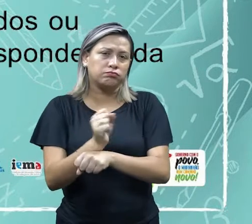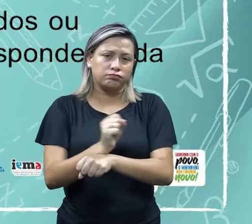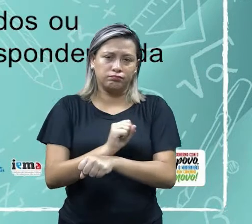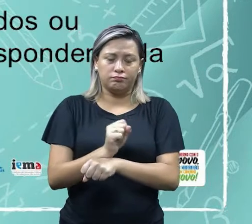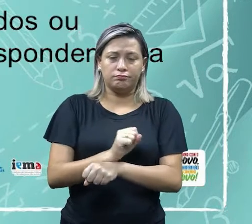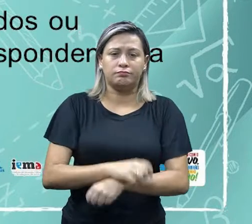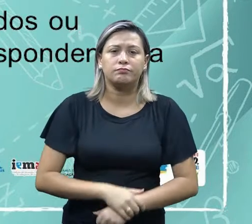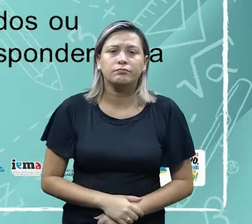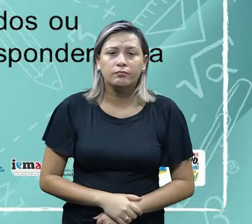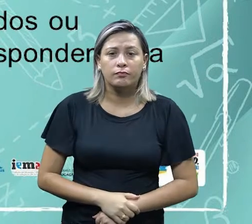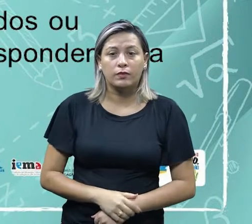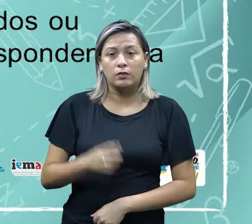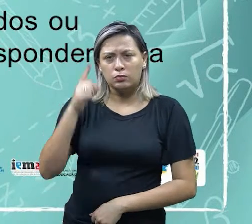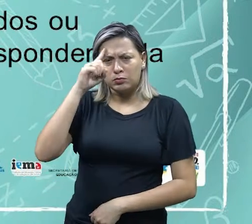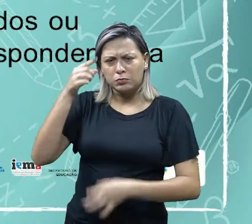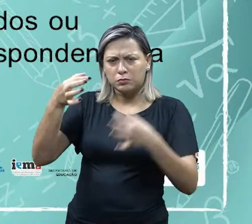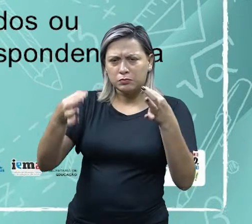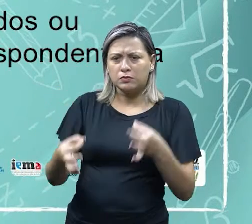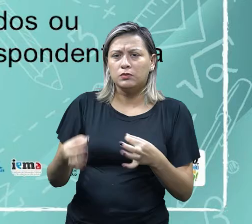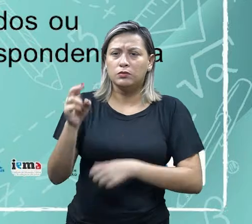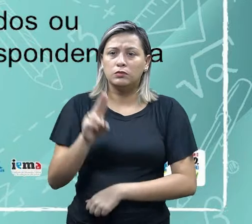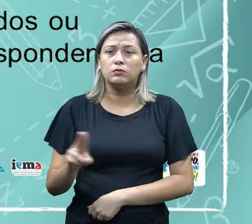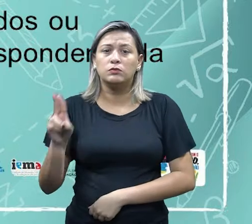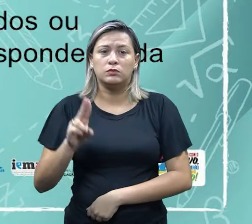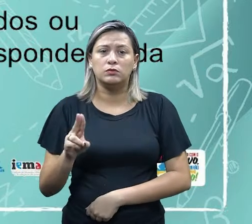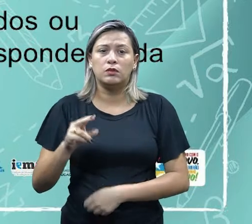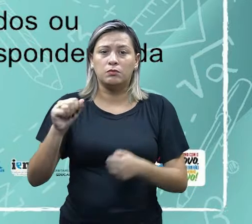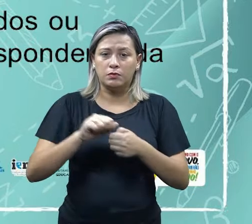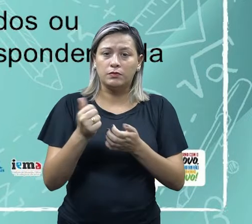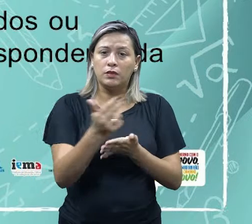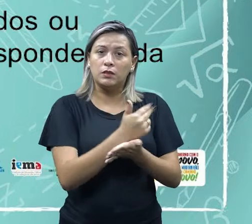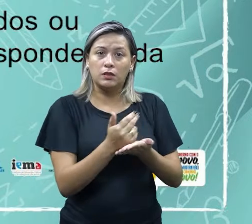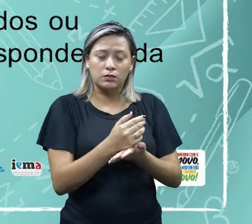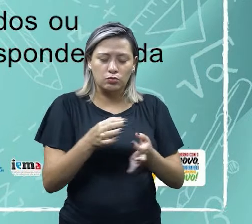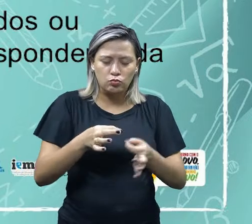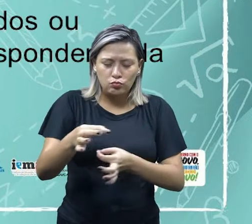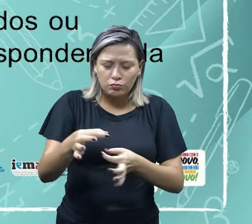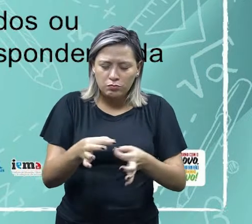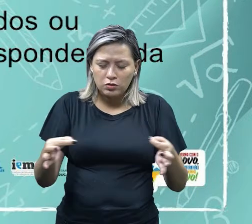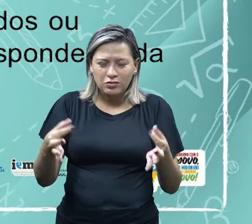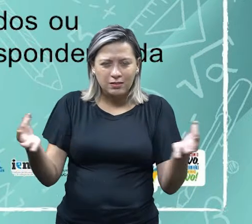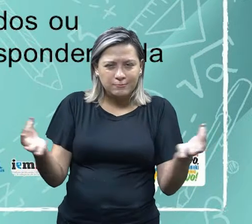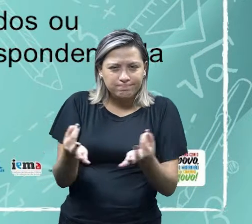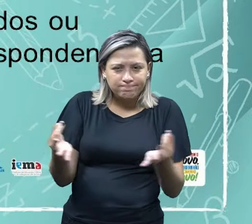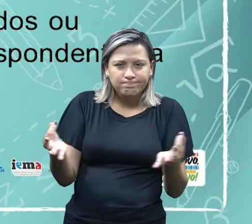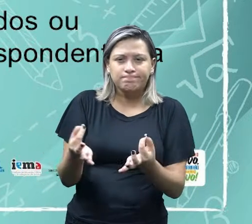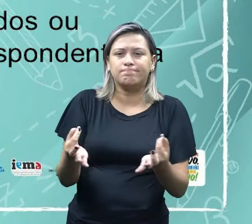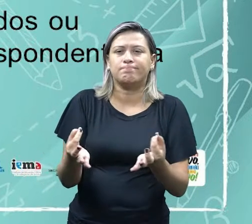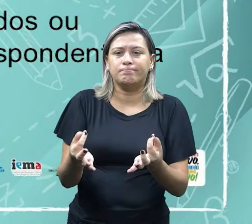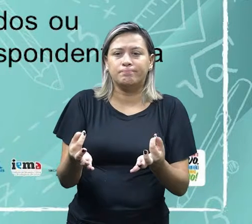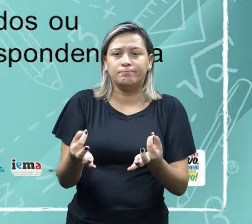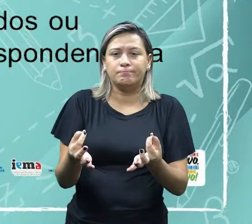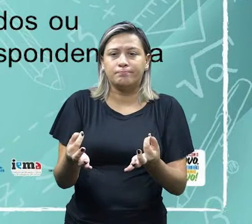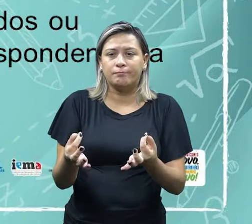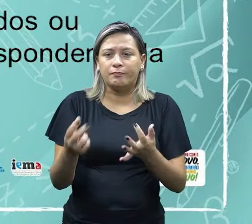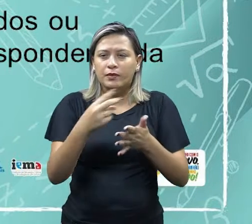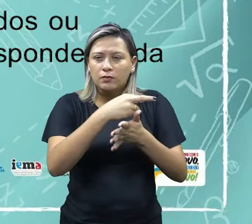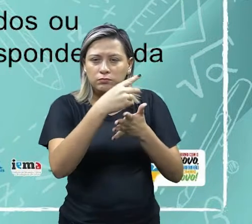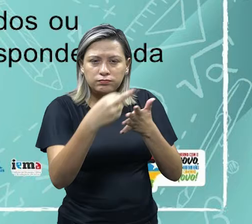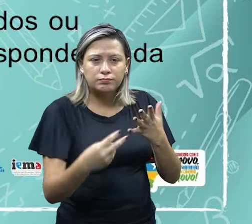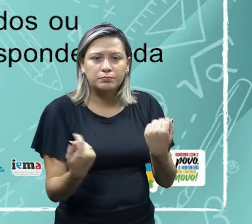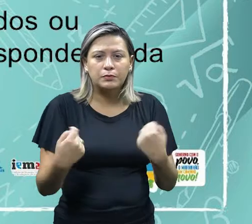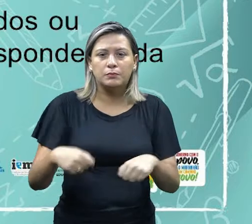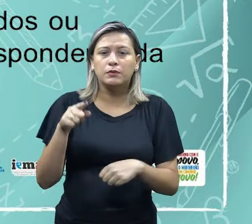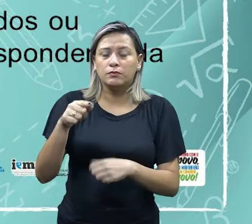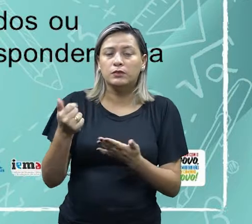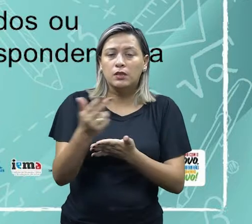de precisão são utilizados para execução de desenhos com medidas exatas. Estas ferramentas permitem que você